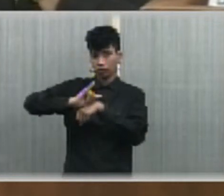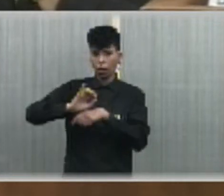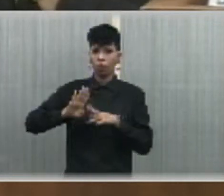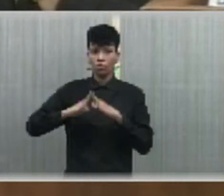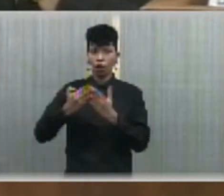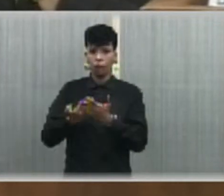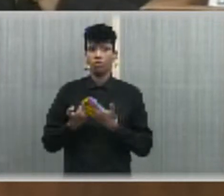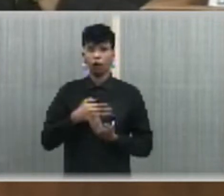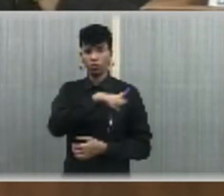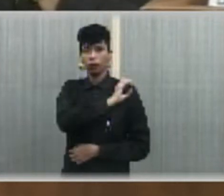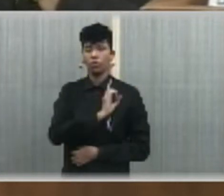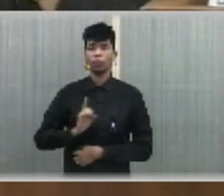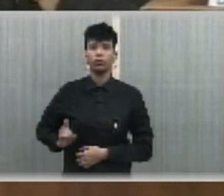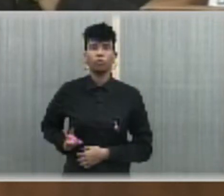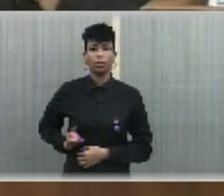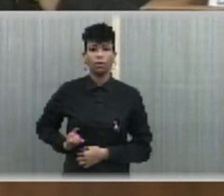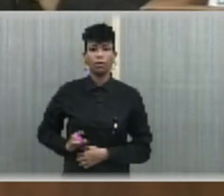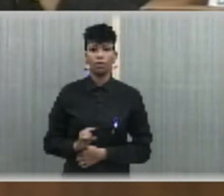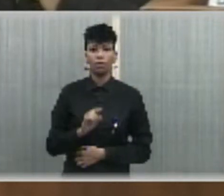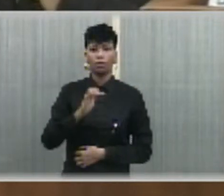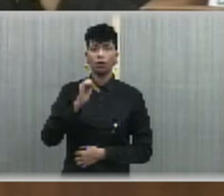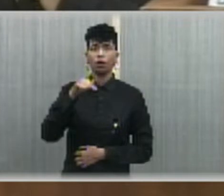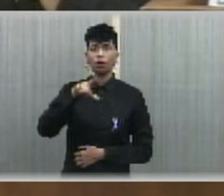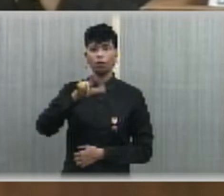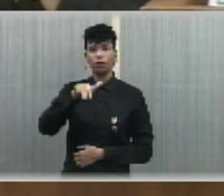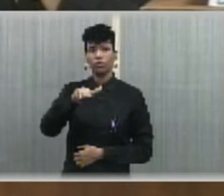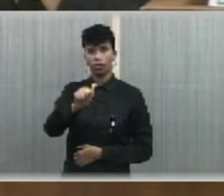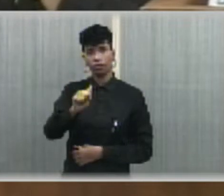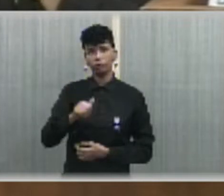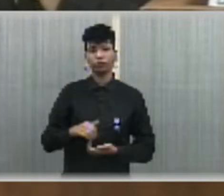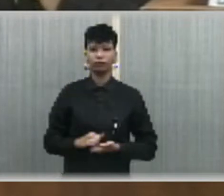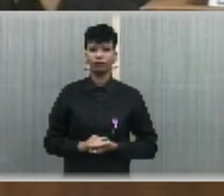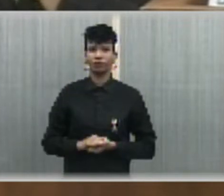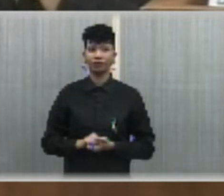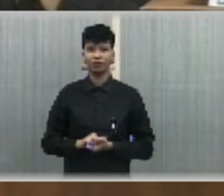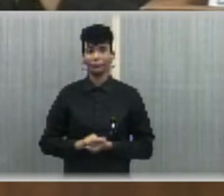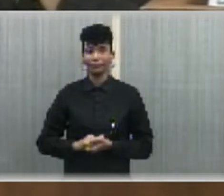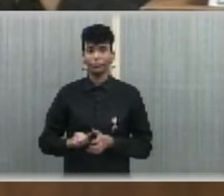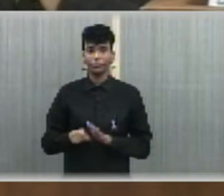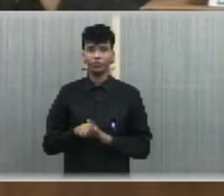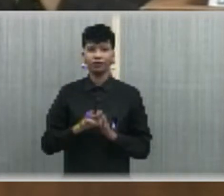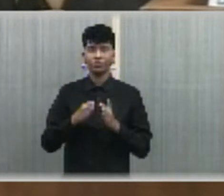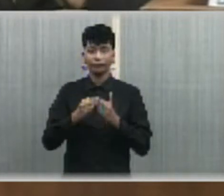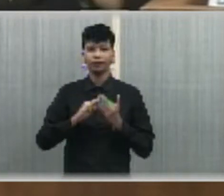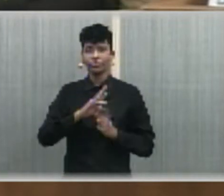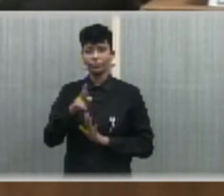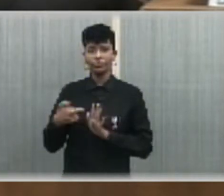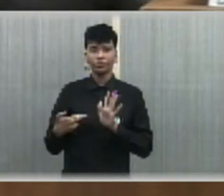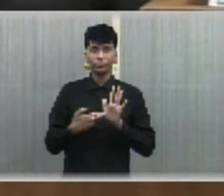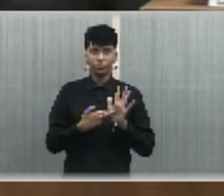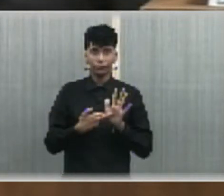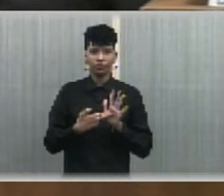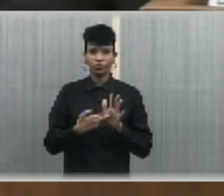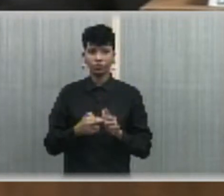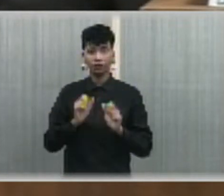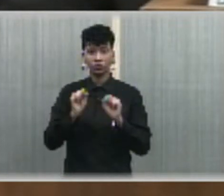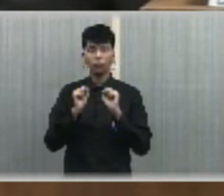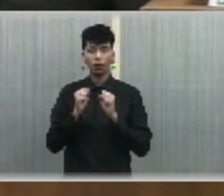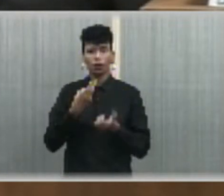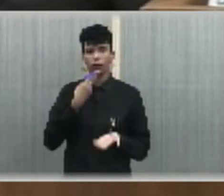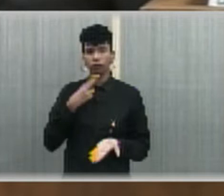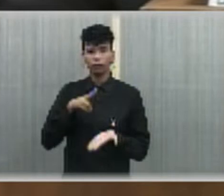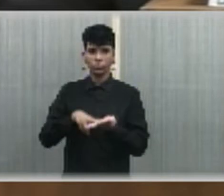Requerimento do deputado estadual Francisco Lima. Requer na forma regimental, depois de ouvido plenários, que seja